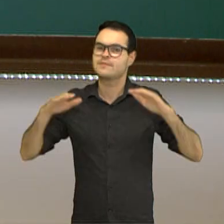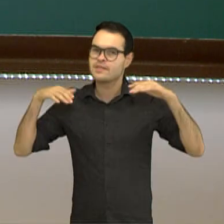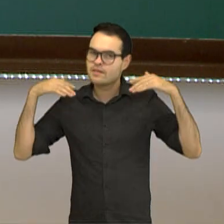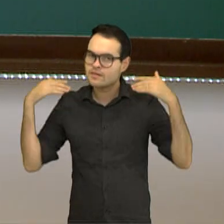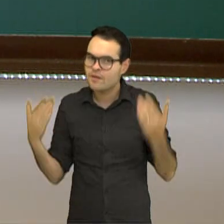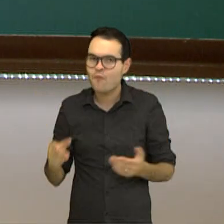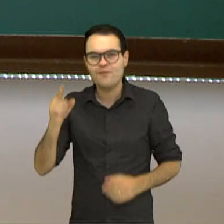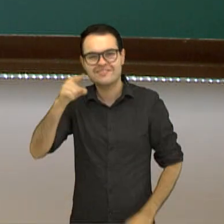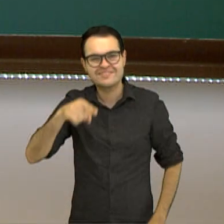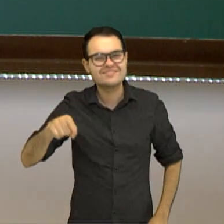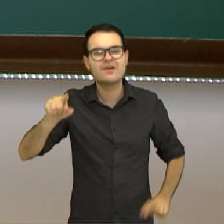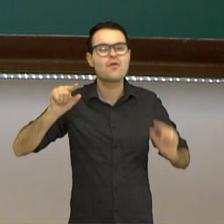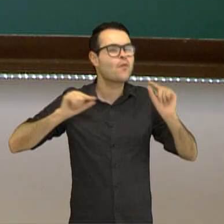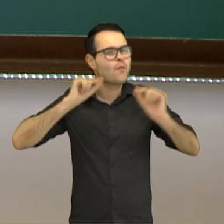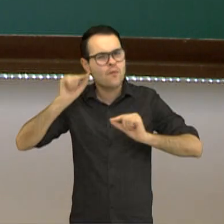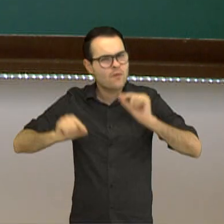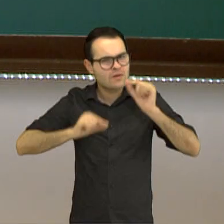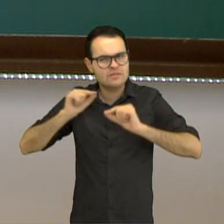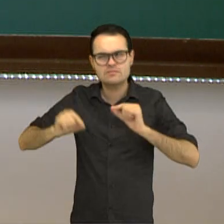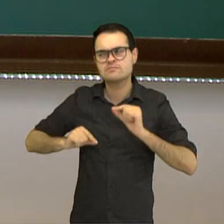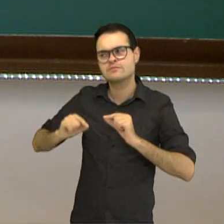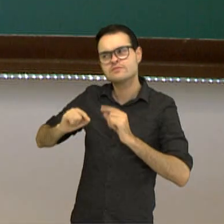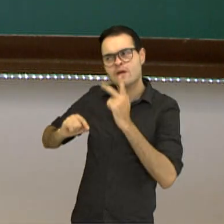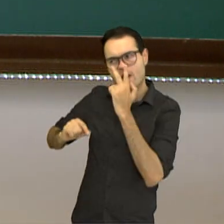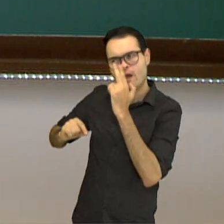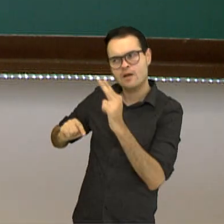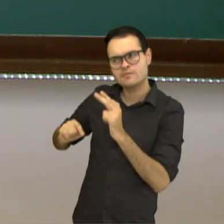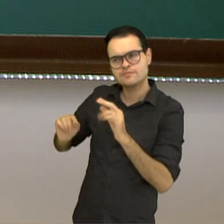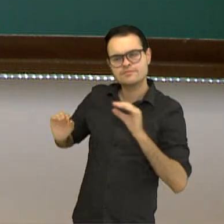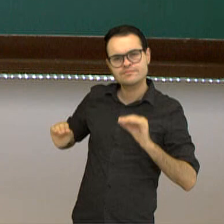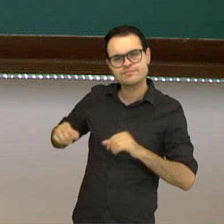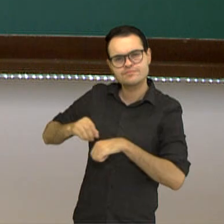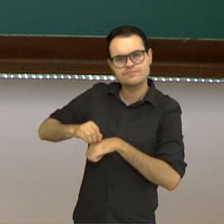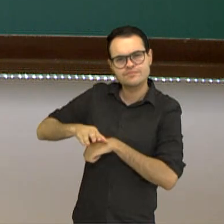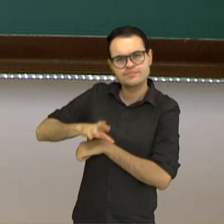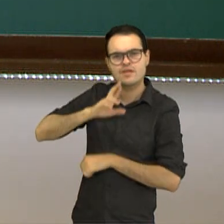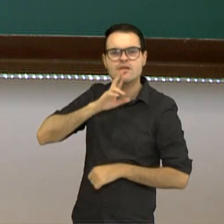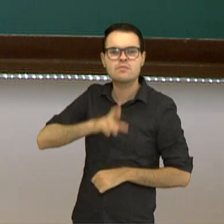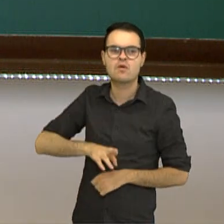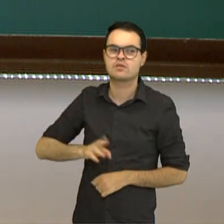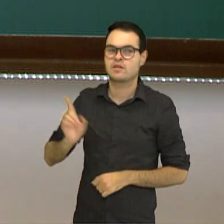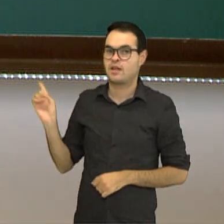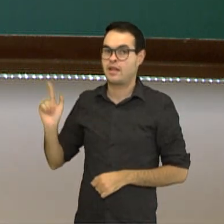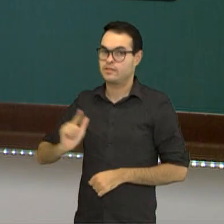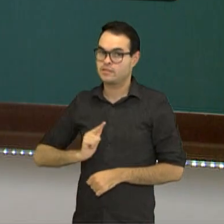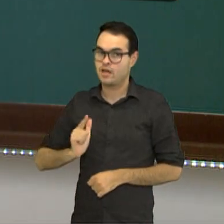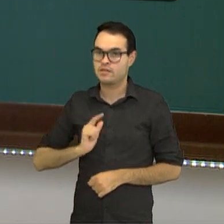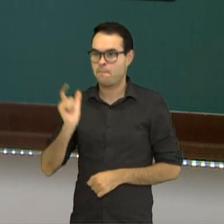Então, pessoal, o que deu para deduzir? Vamos ver assim, aqui nós temos umas